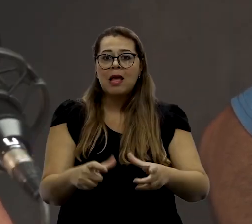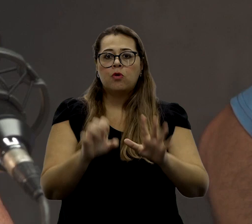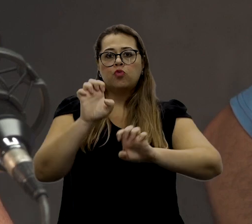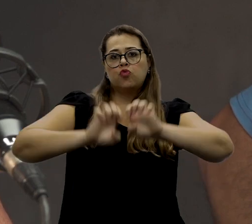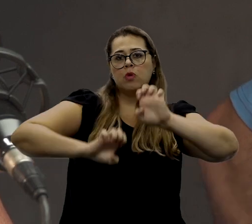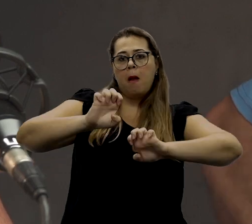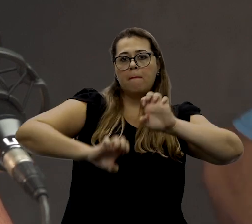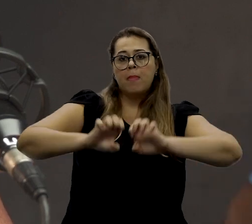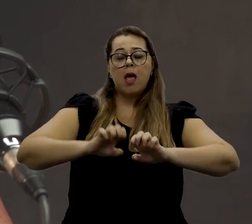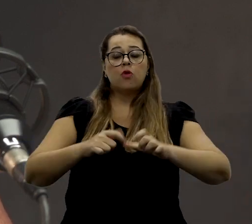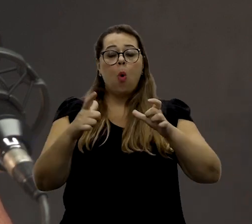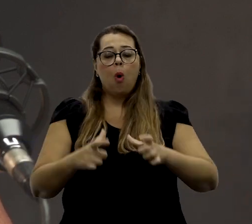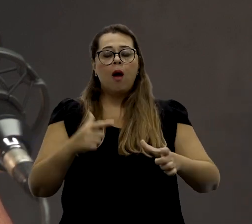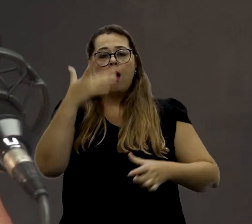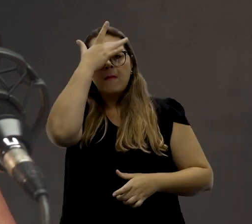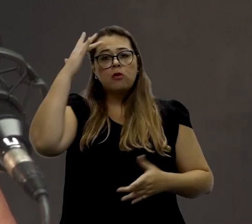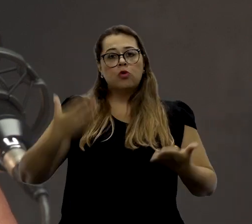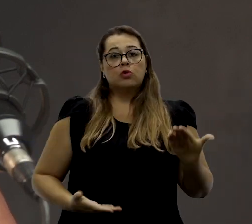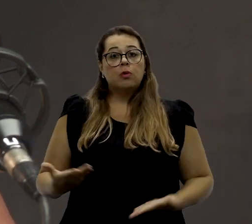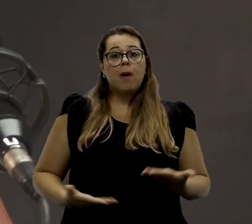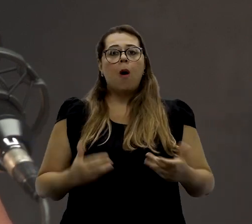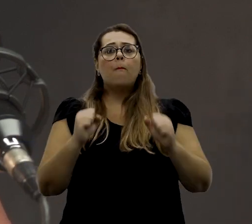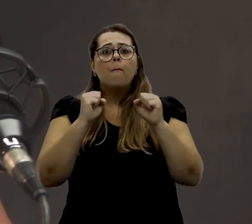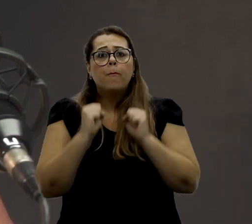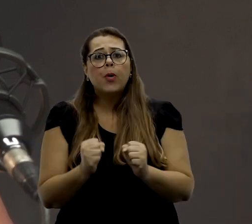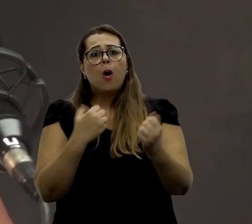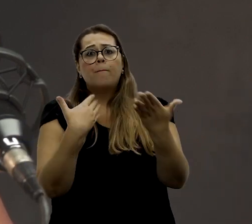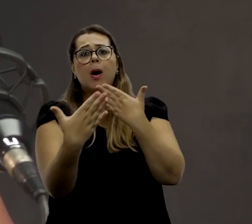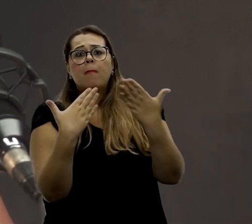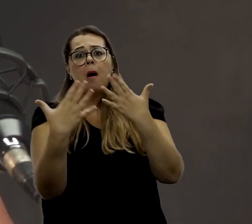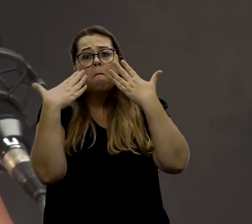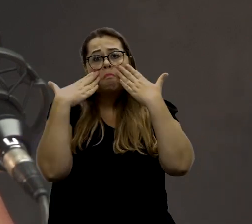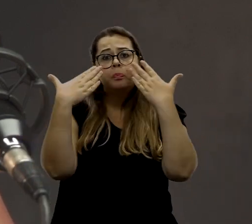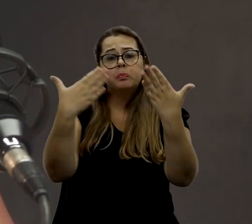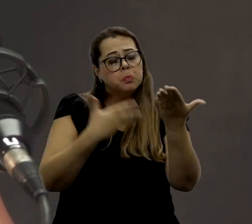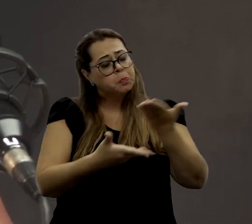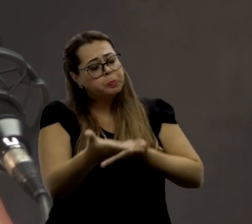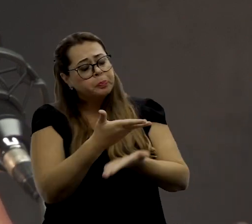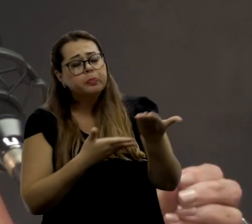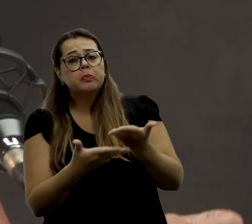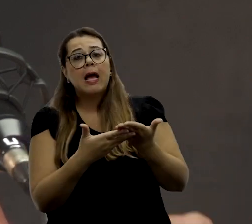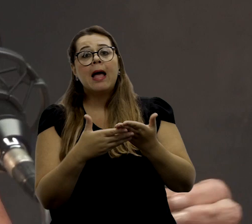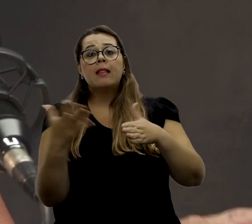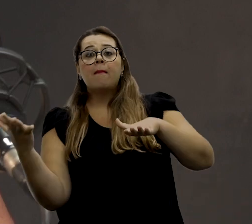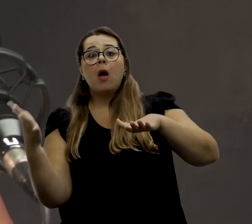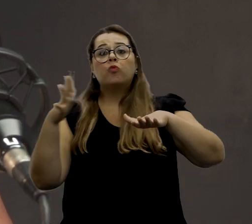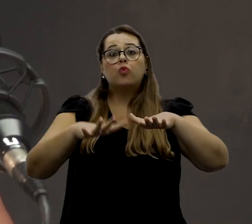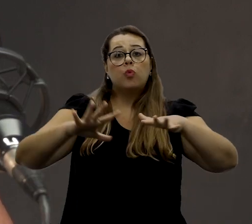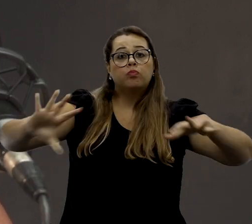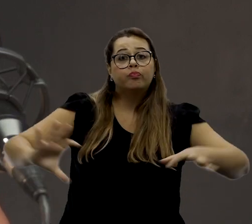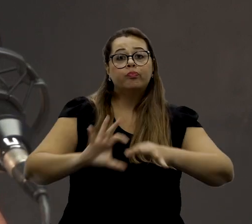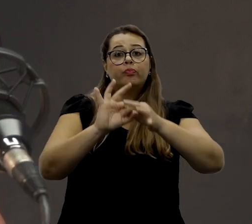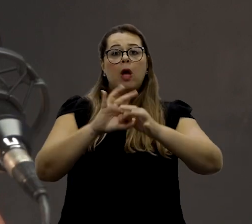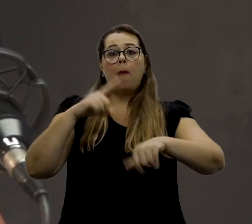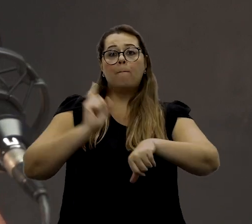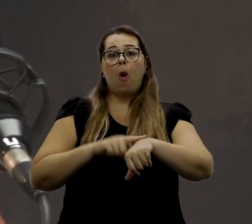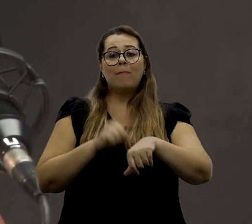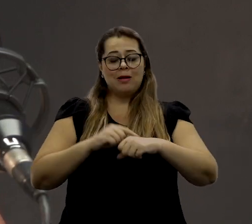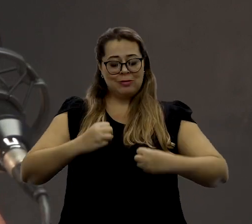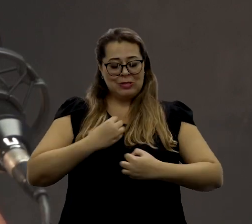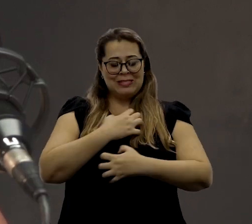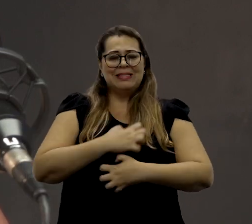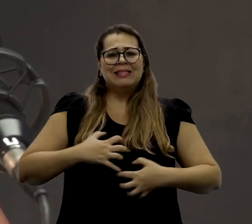dentro de uma empresa onde os funcionários podem conversar sobre eles, né? Incluir ali o seu momento